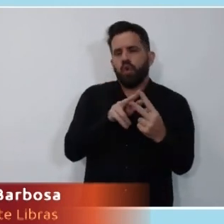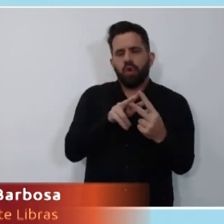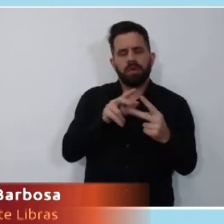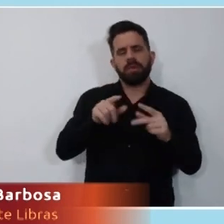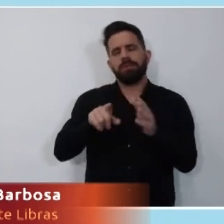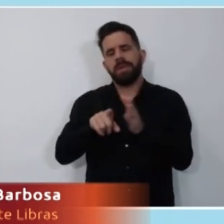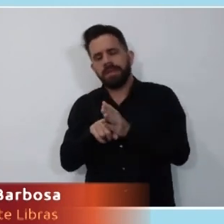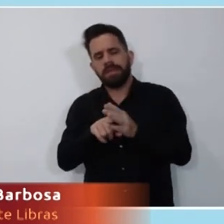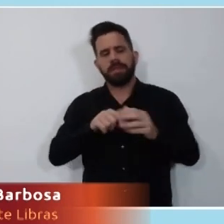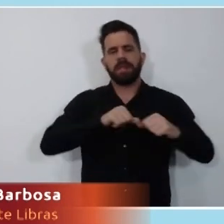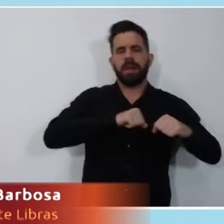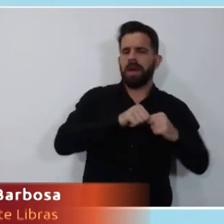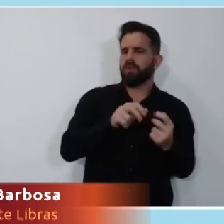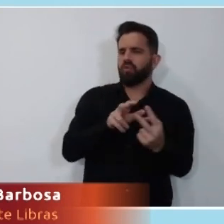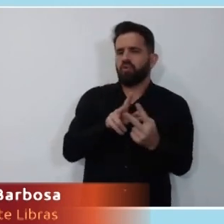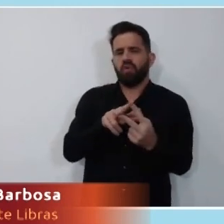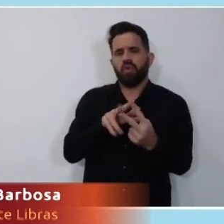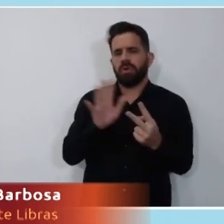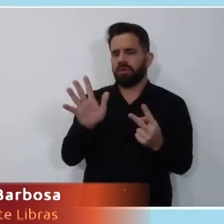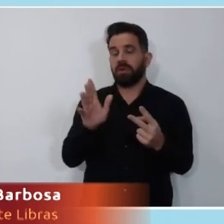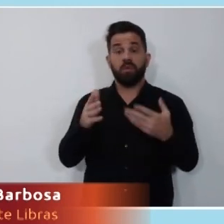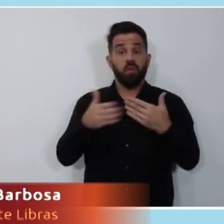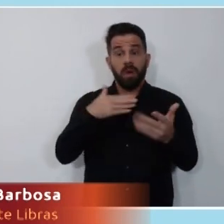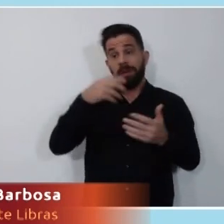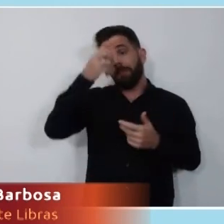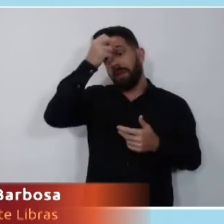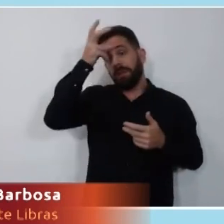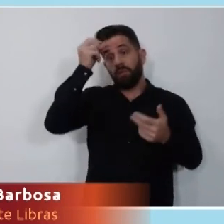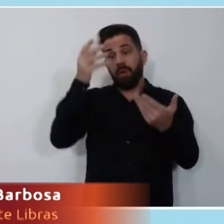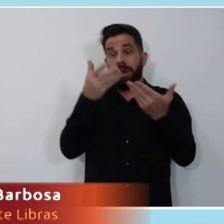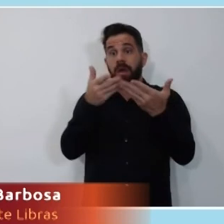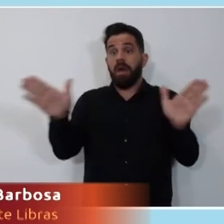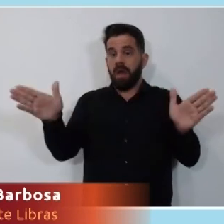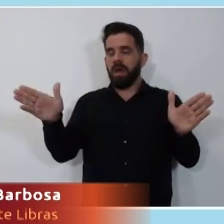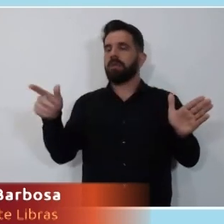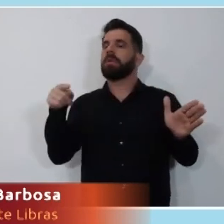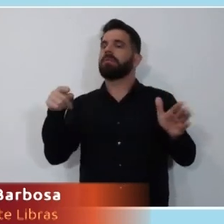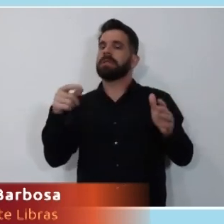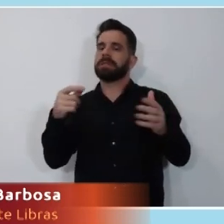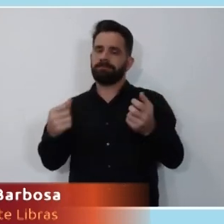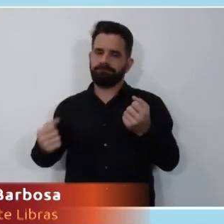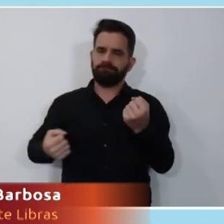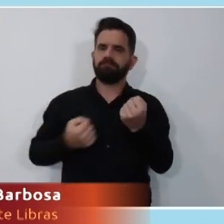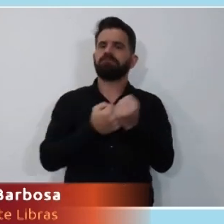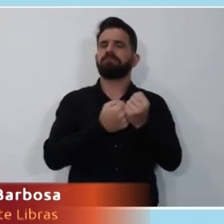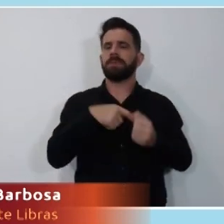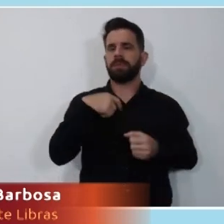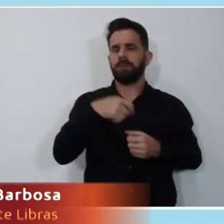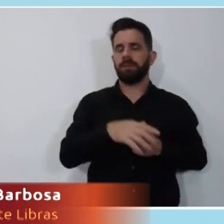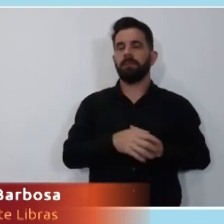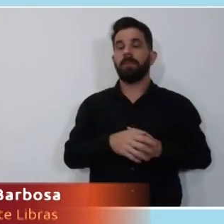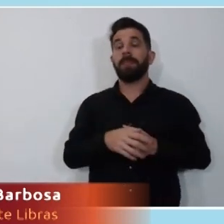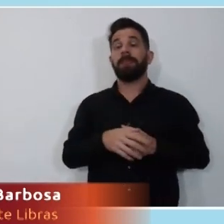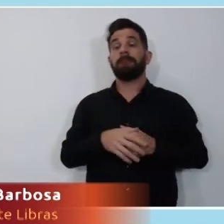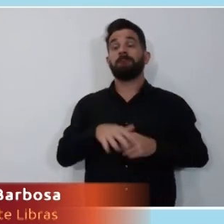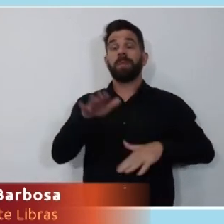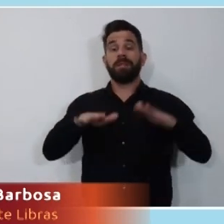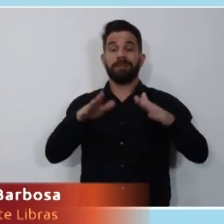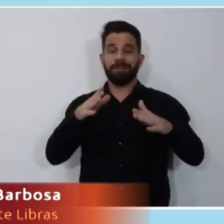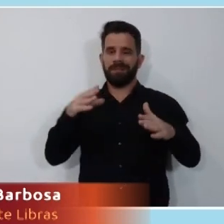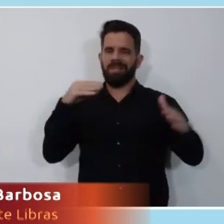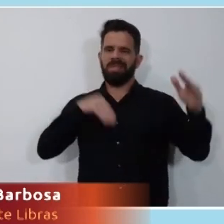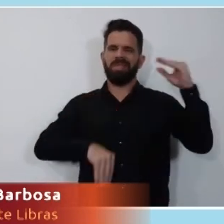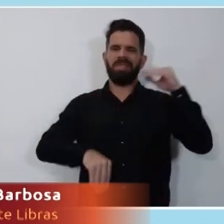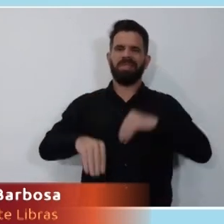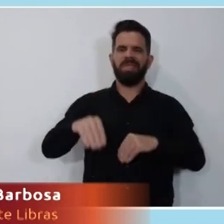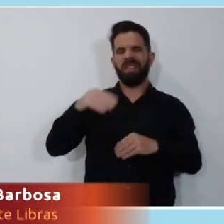com a participação social. É certo, né, que existe uma insatisfação, ou às vezes existe um estereotipo, né, das